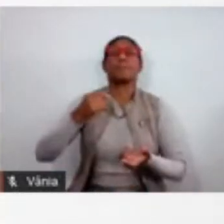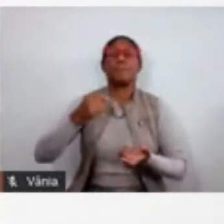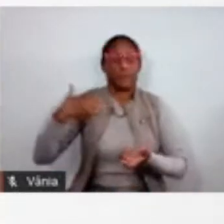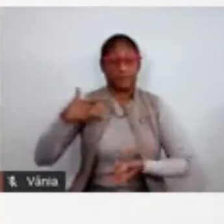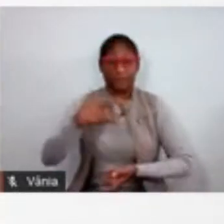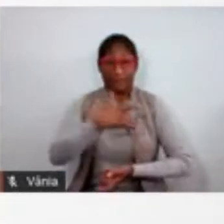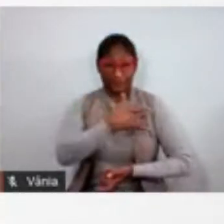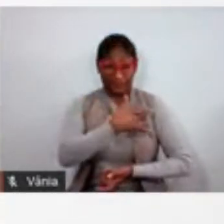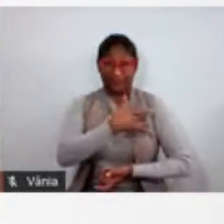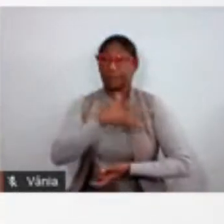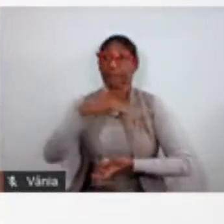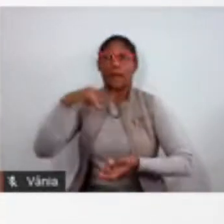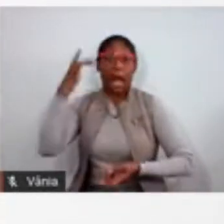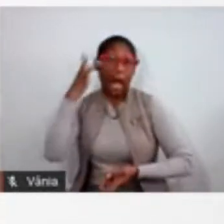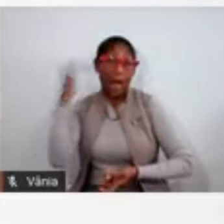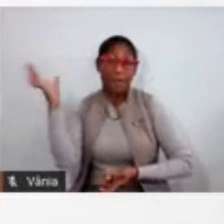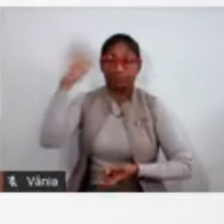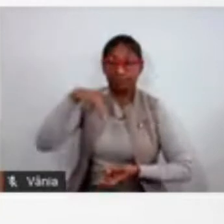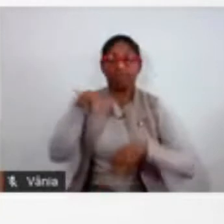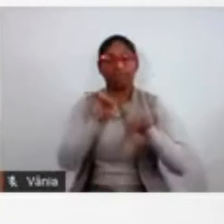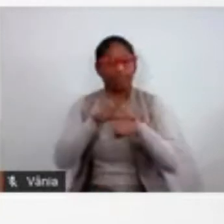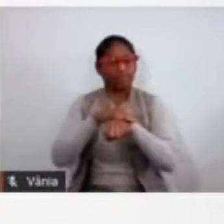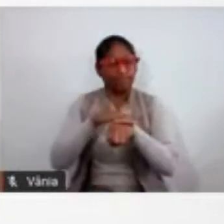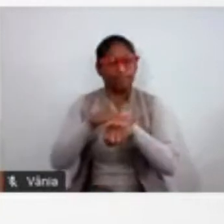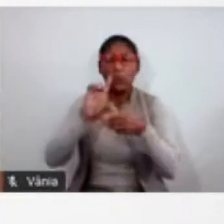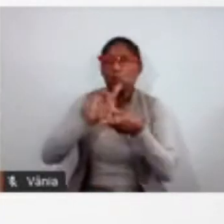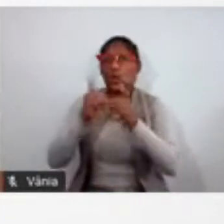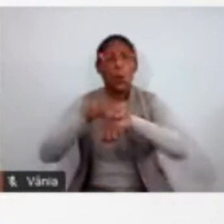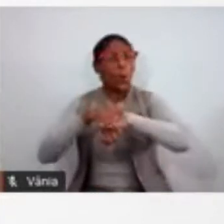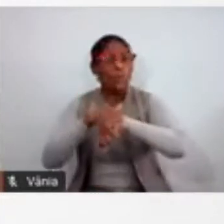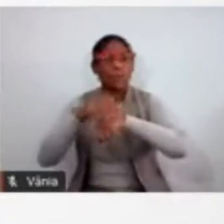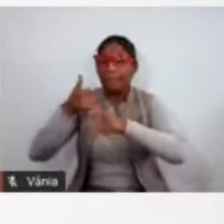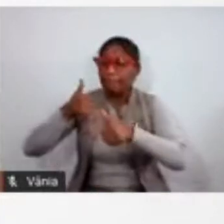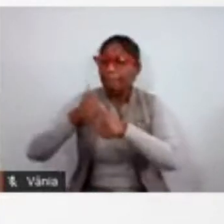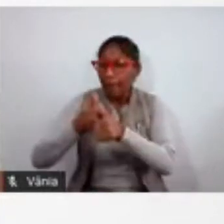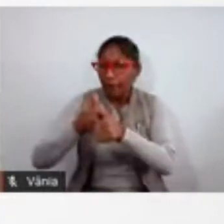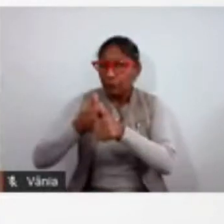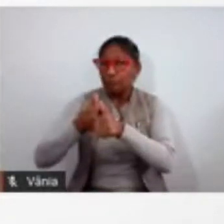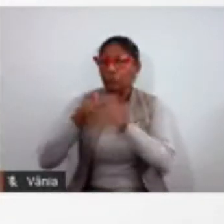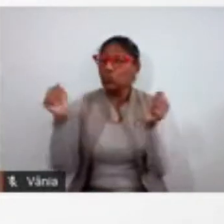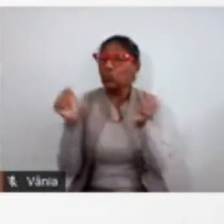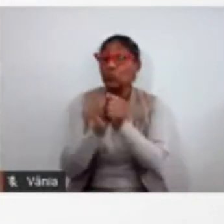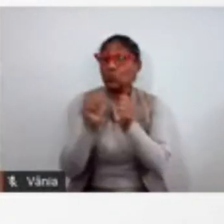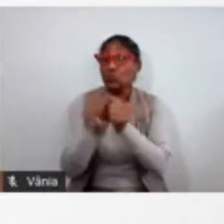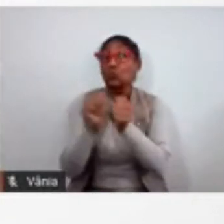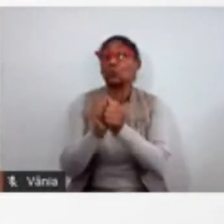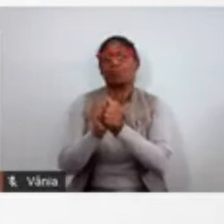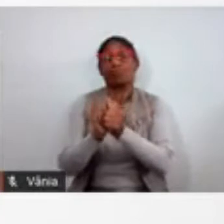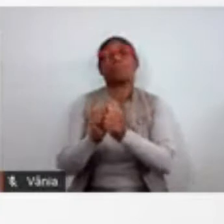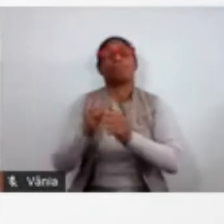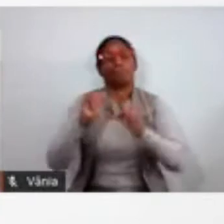amanhã, acompanhando as nossas ações, num diálogo muito próximo, para que estejamos juntos enfrentando aí o